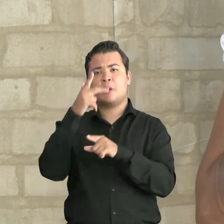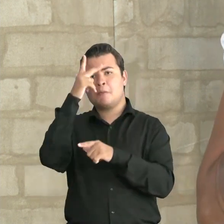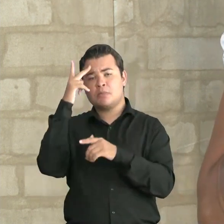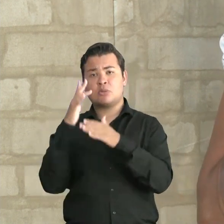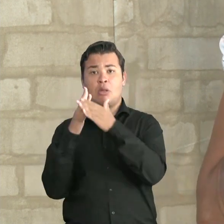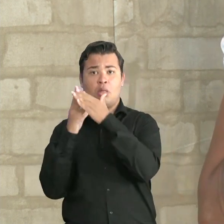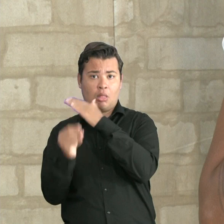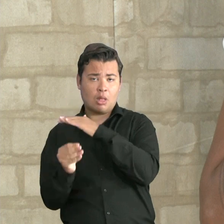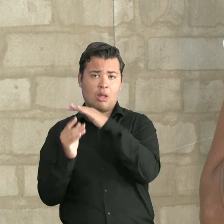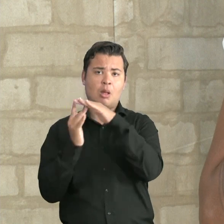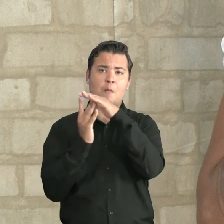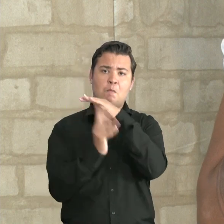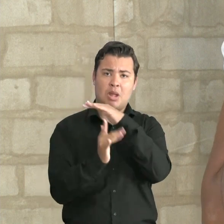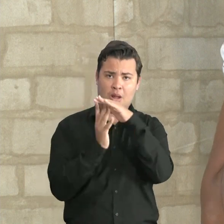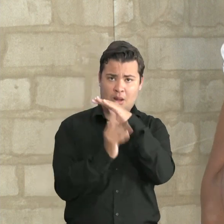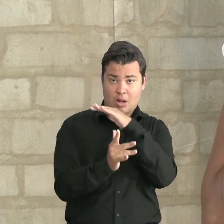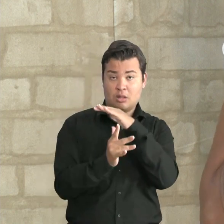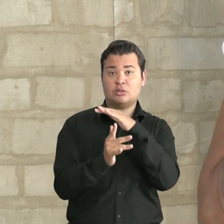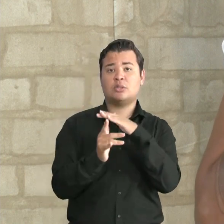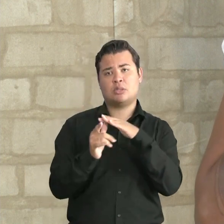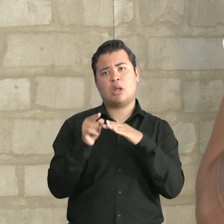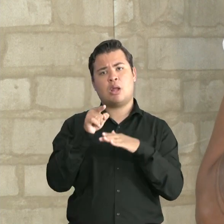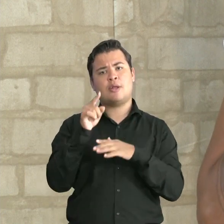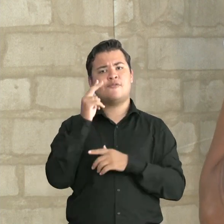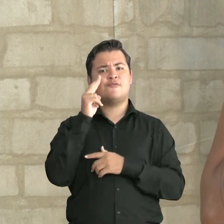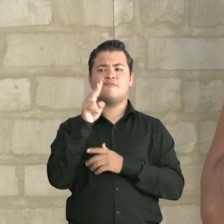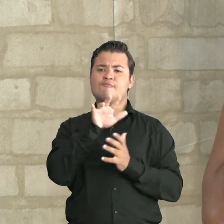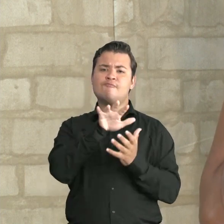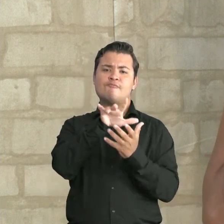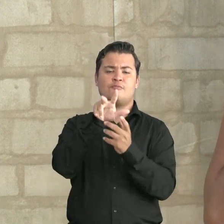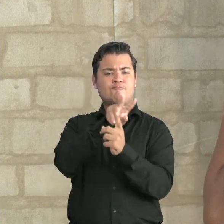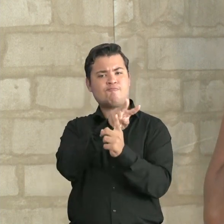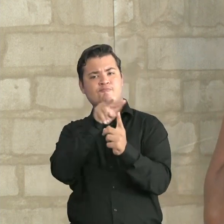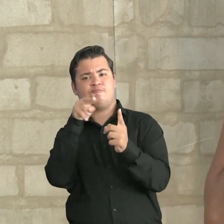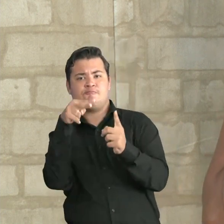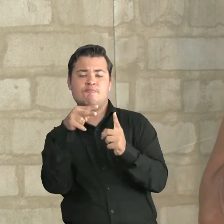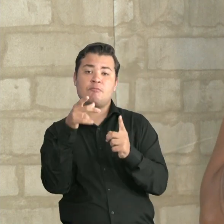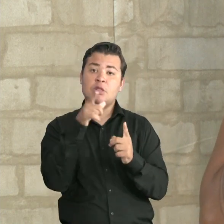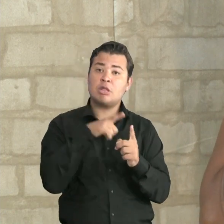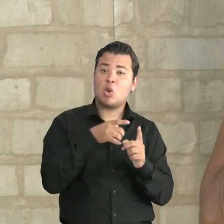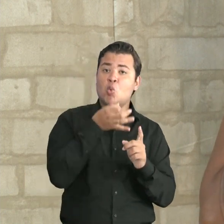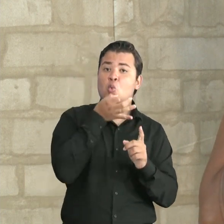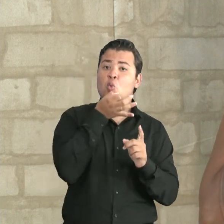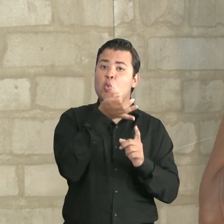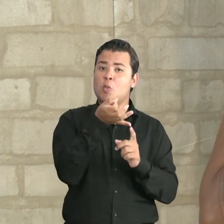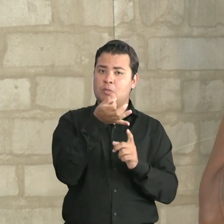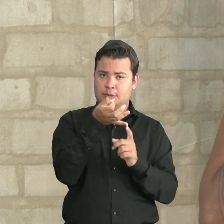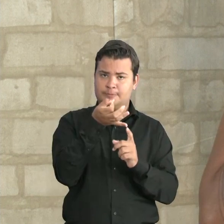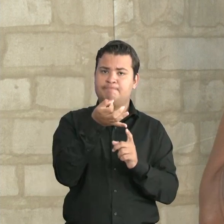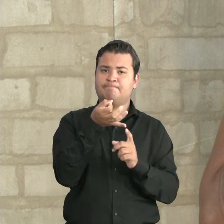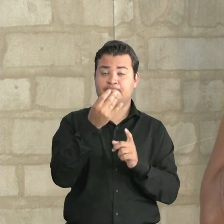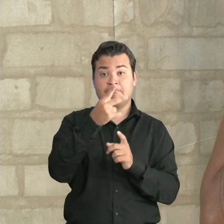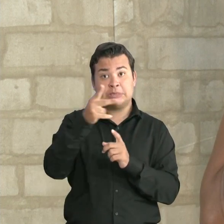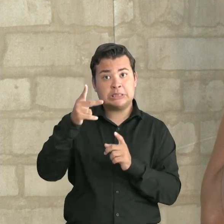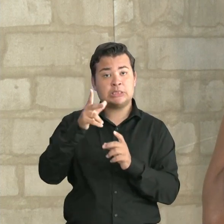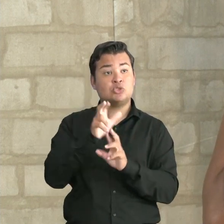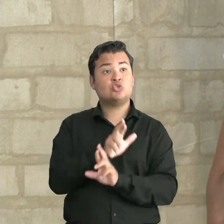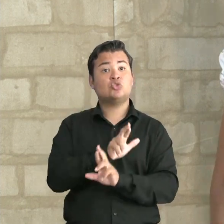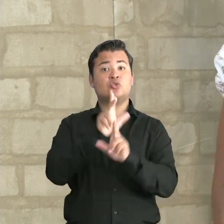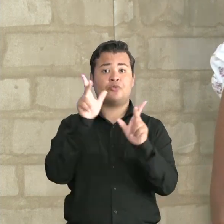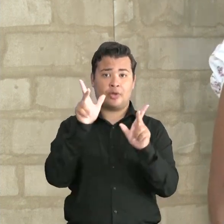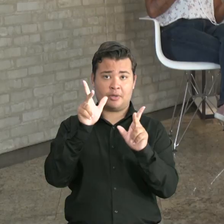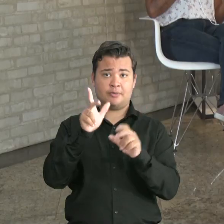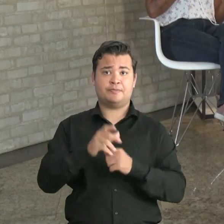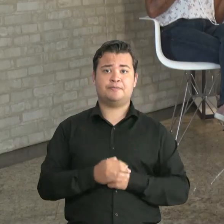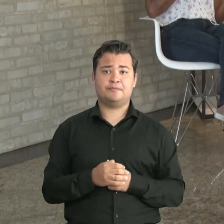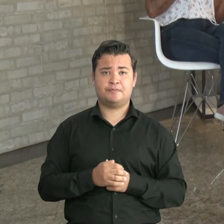que observam o mundo e propõem uma interpretação desse mundo a partir de lugares muito específicos